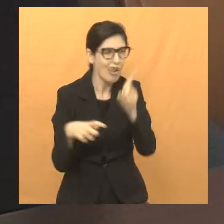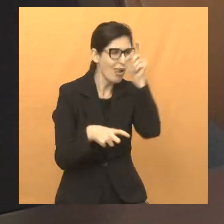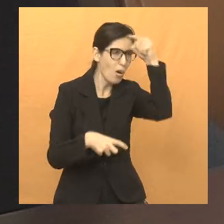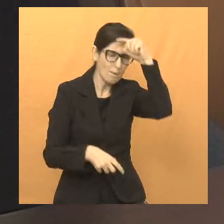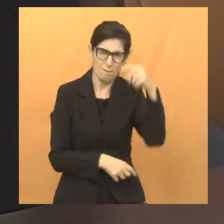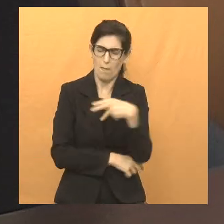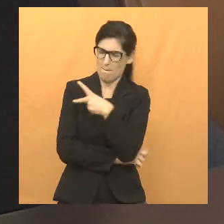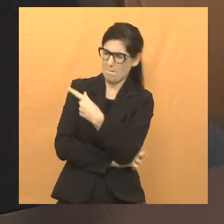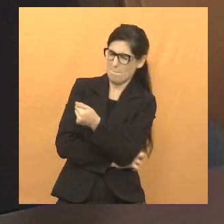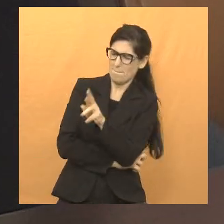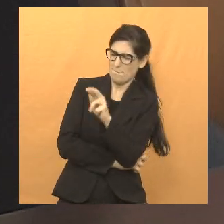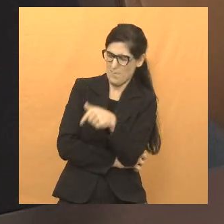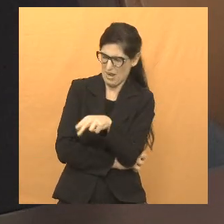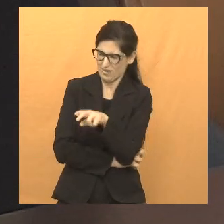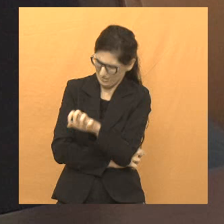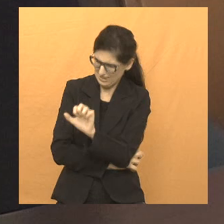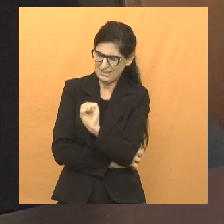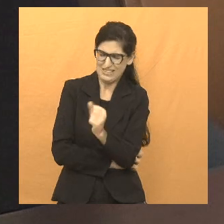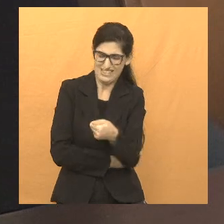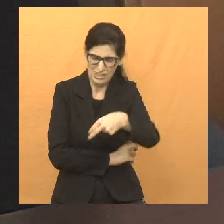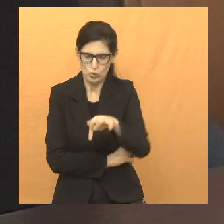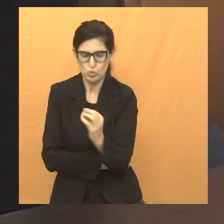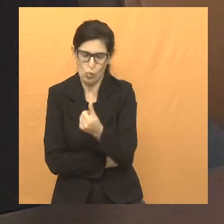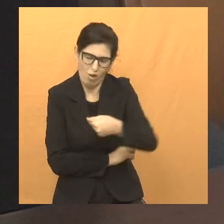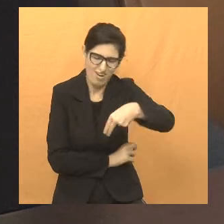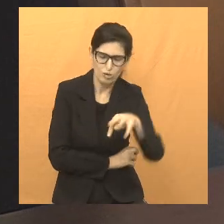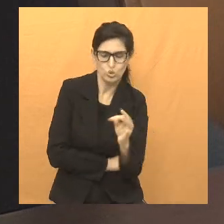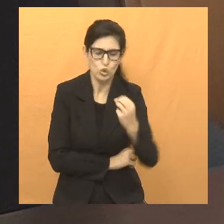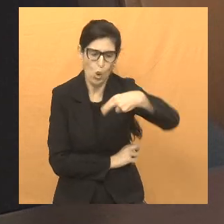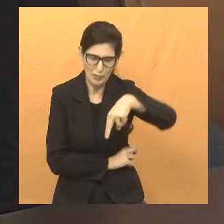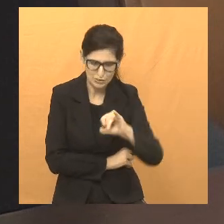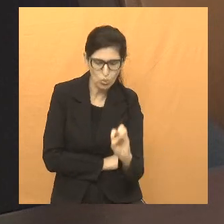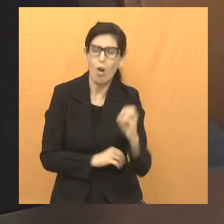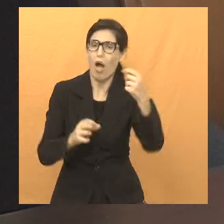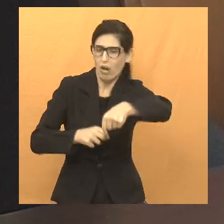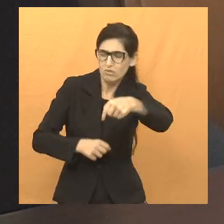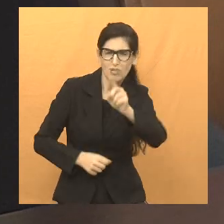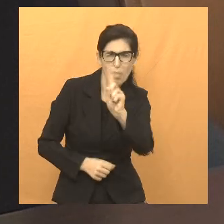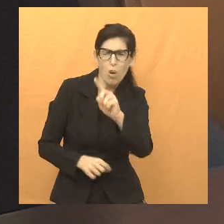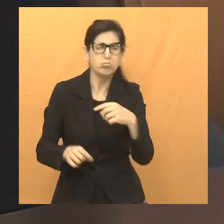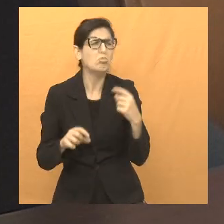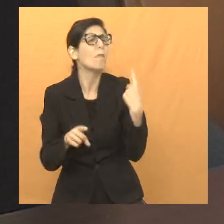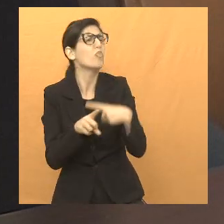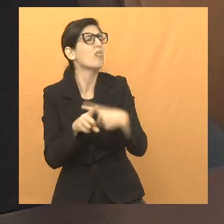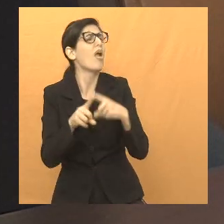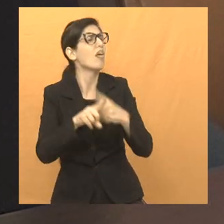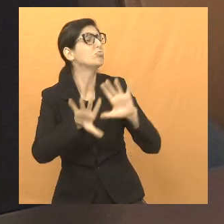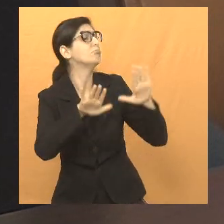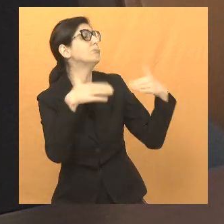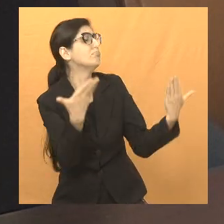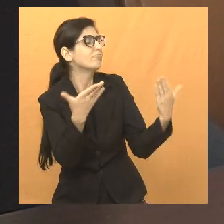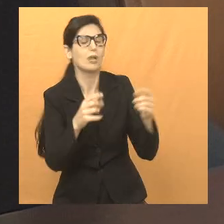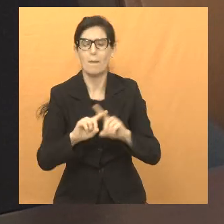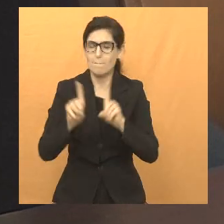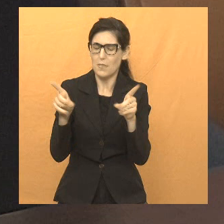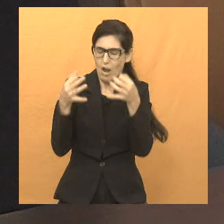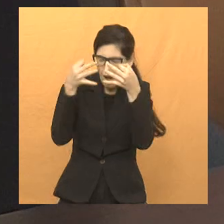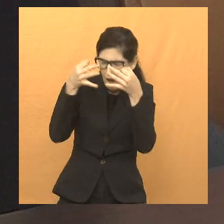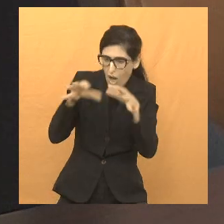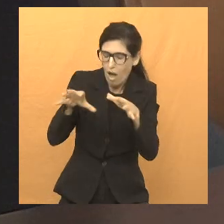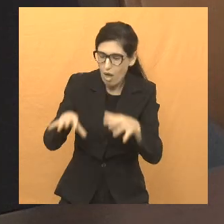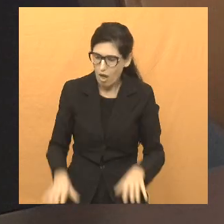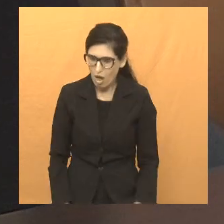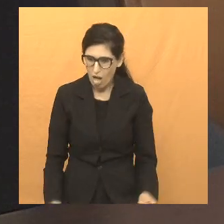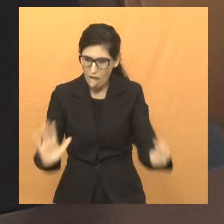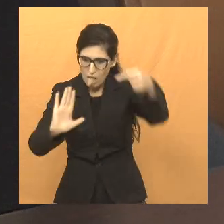no meio, aí eu queria entender por quê. E, assim, me chama a atenção a